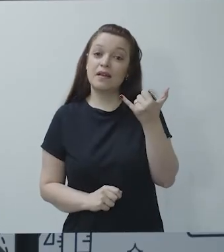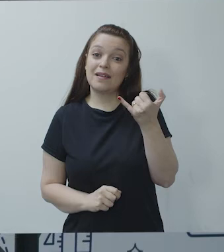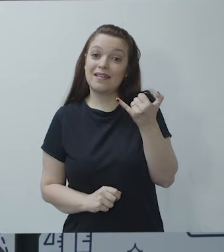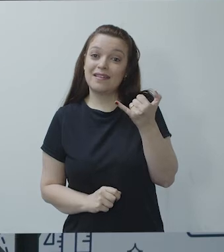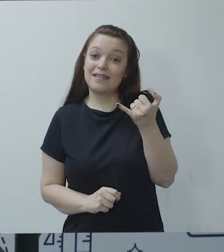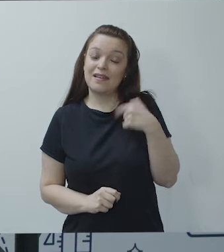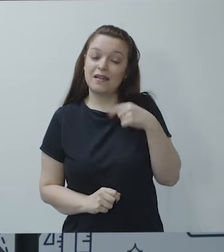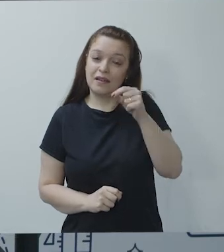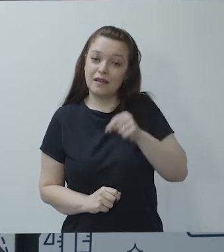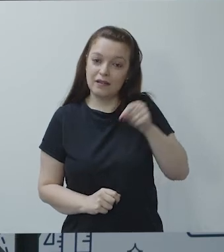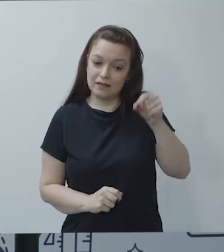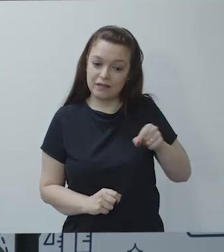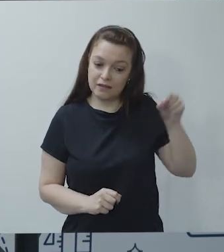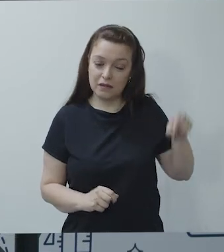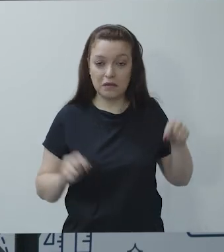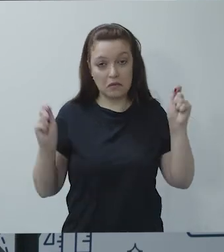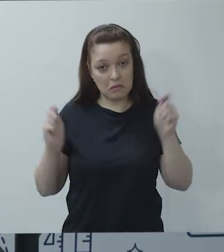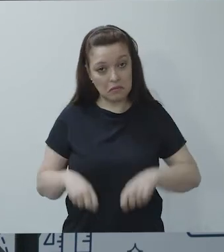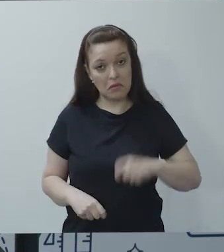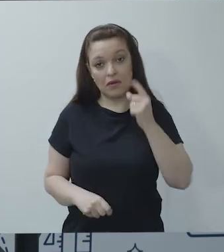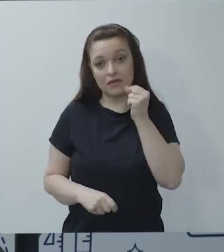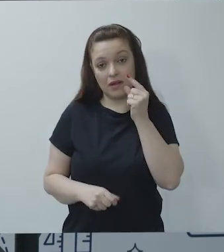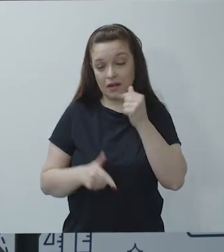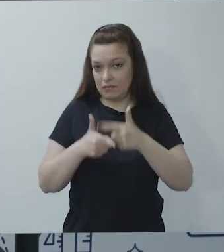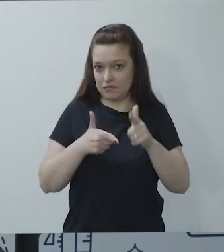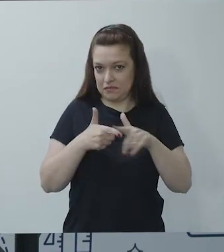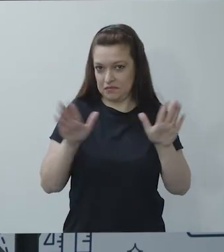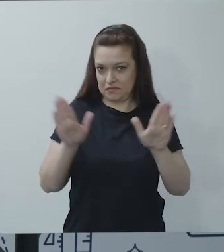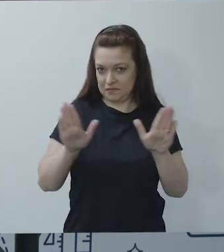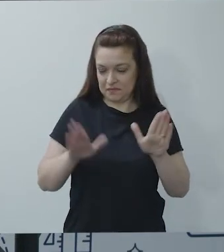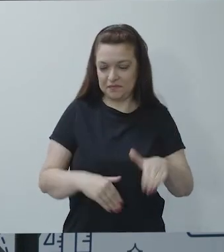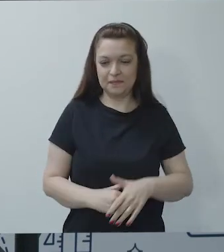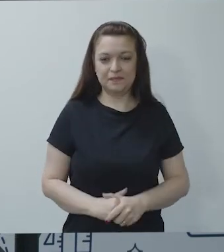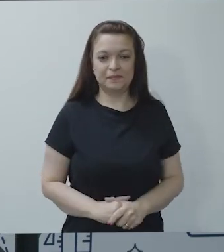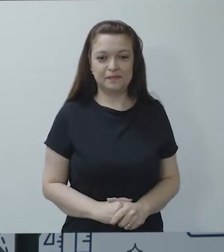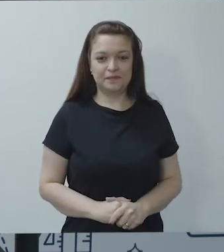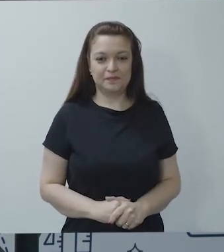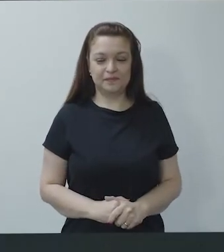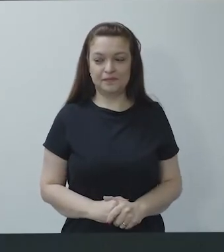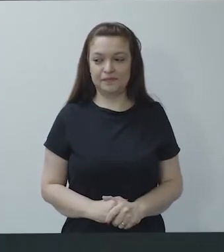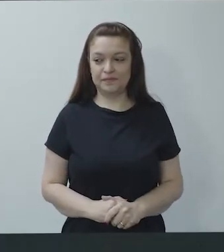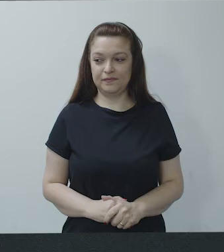Vou usar a canetinha para marcar aqui, mas vocês podem usar o lápis de escrever mesmo, ok?